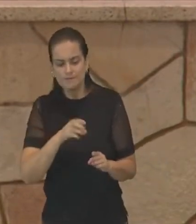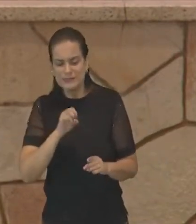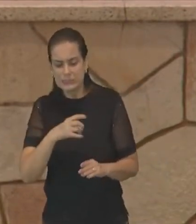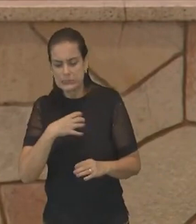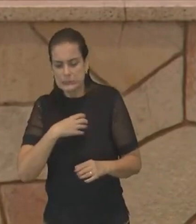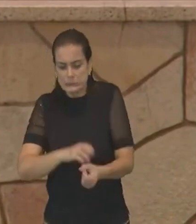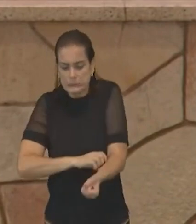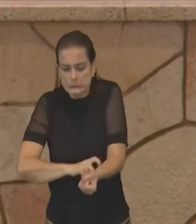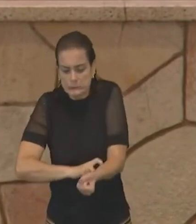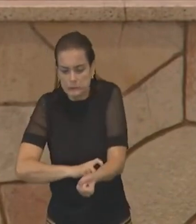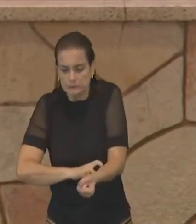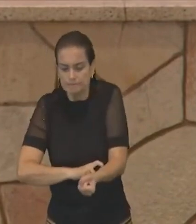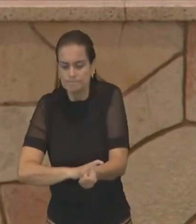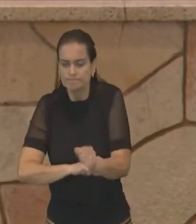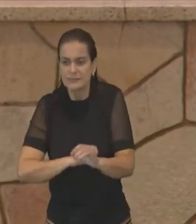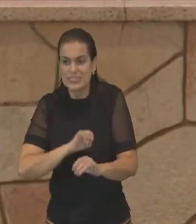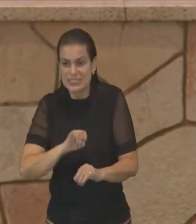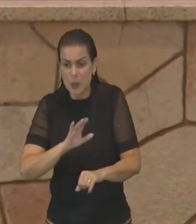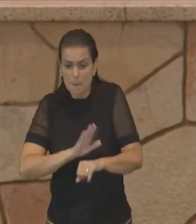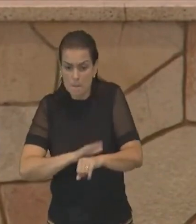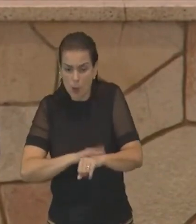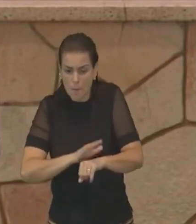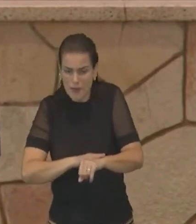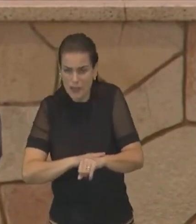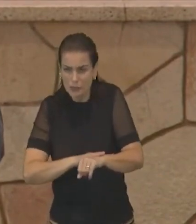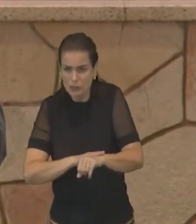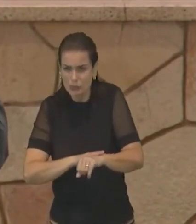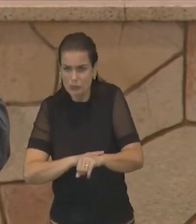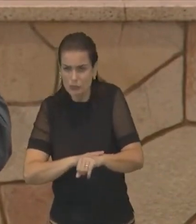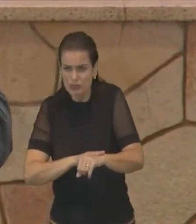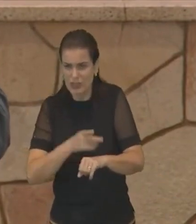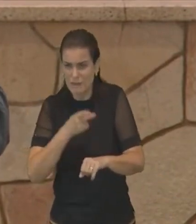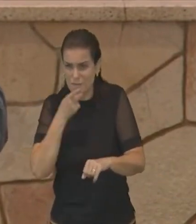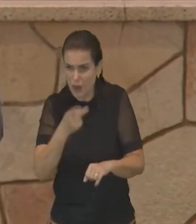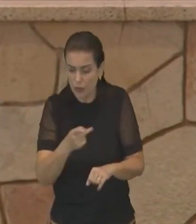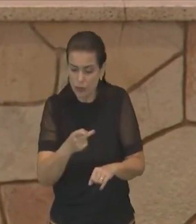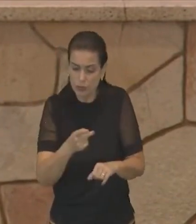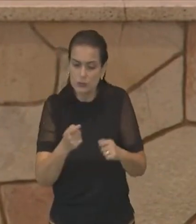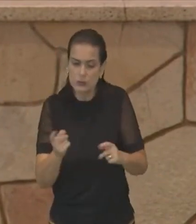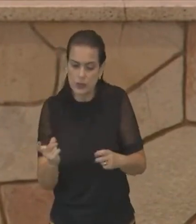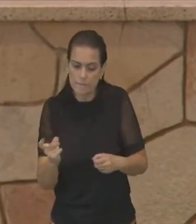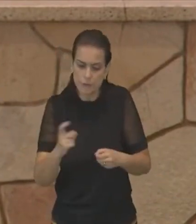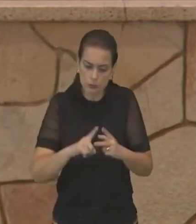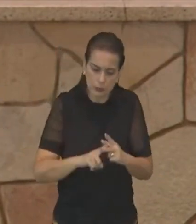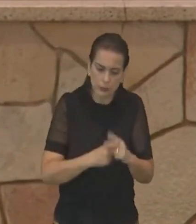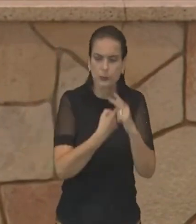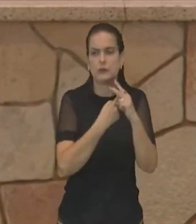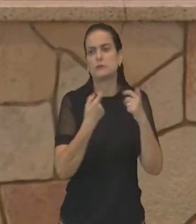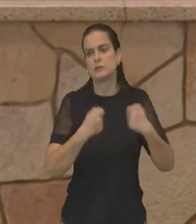você falou essas palavras, você corrija isso. Conclusão.